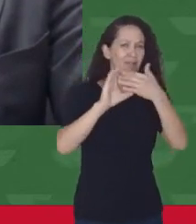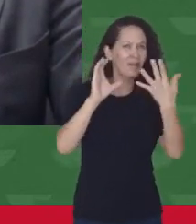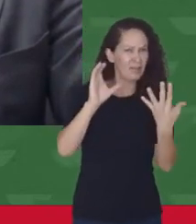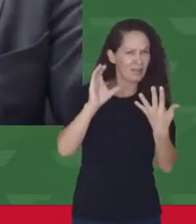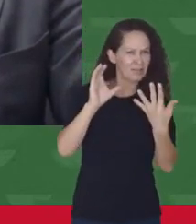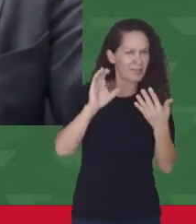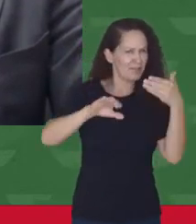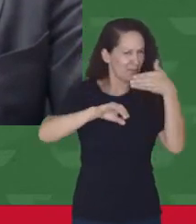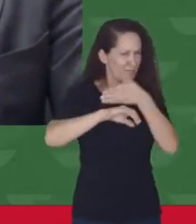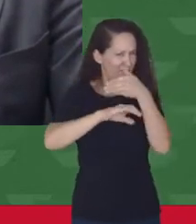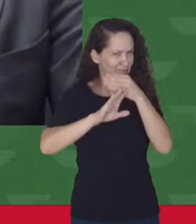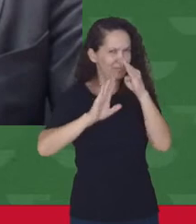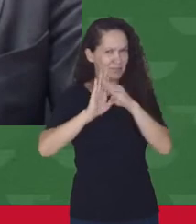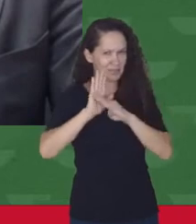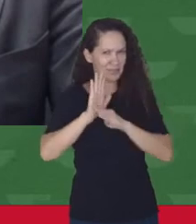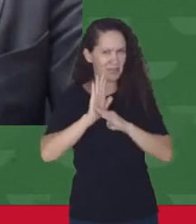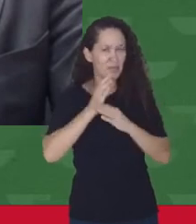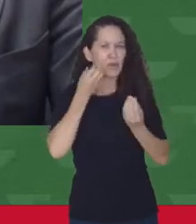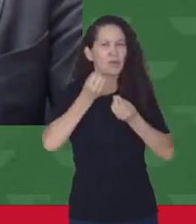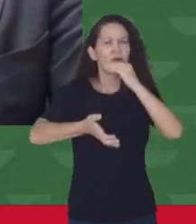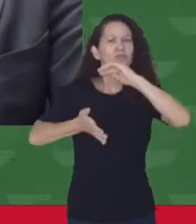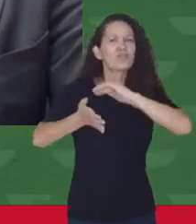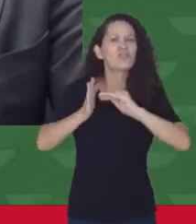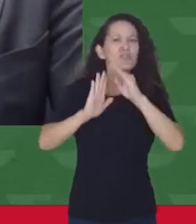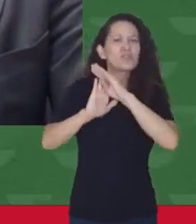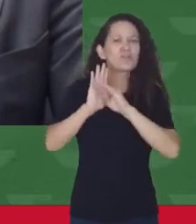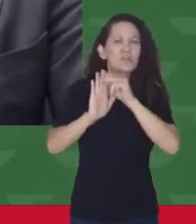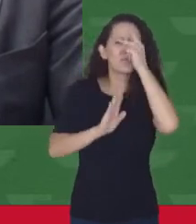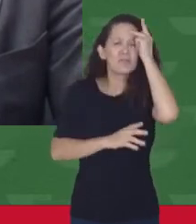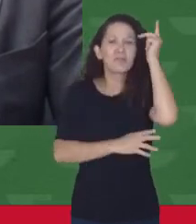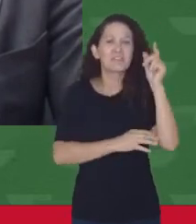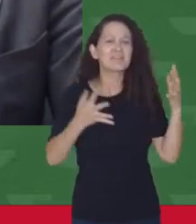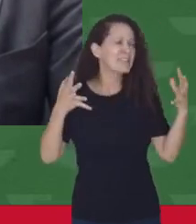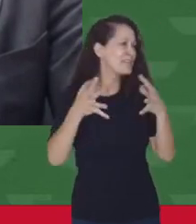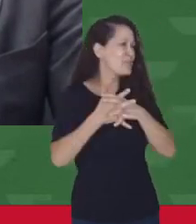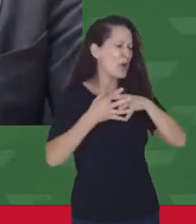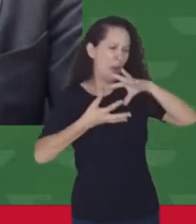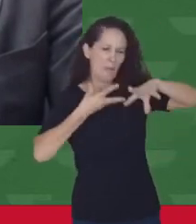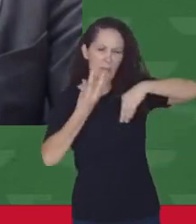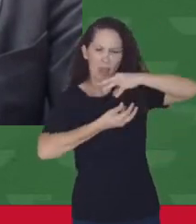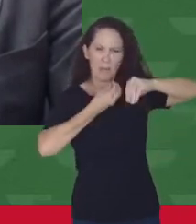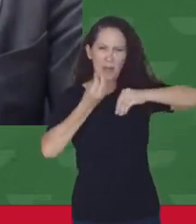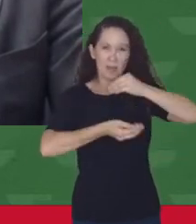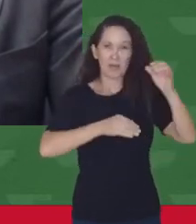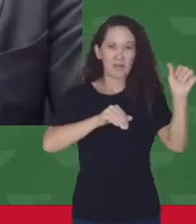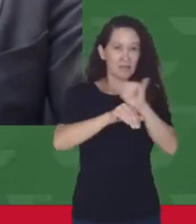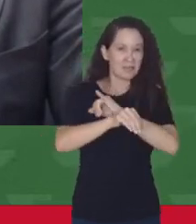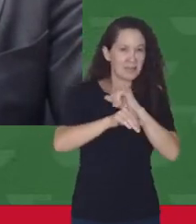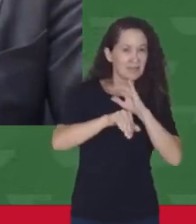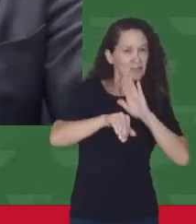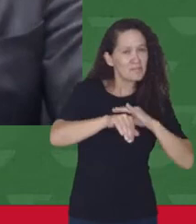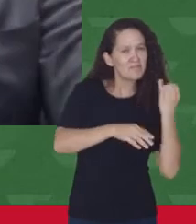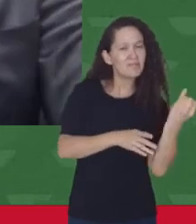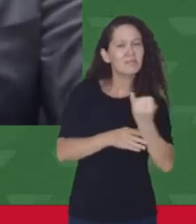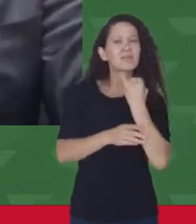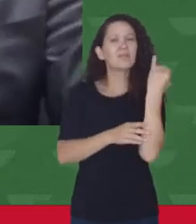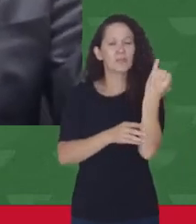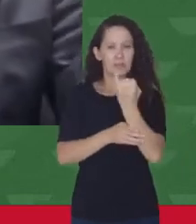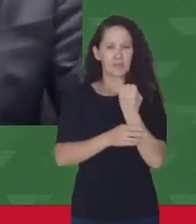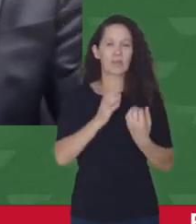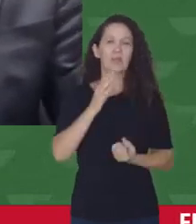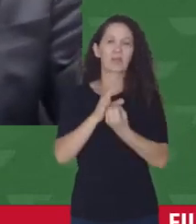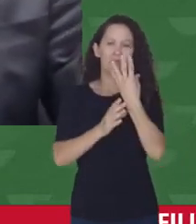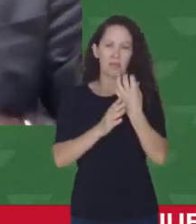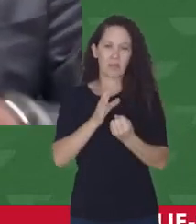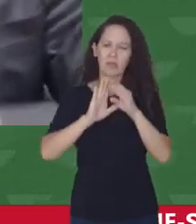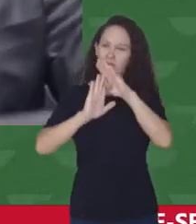inserção no programa, você não tem critério de retirada no programa, você está fazendo uma bagunça com um dos instrumentos mais importantes que foram construídos